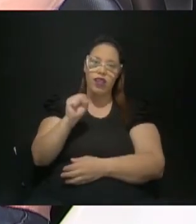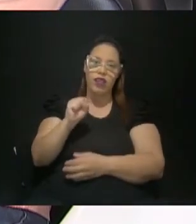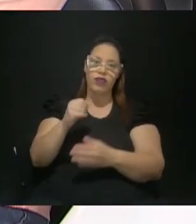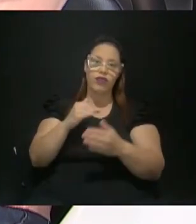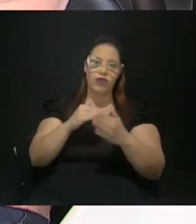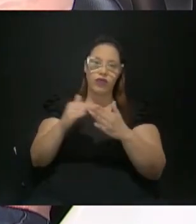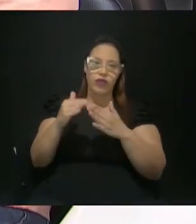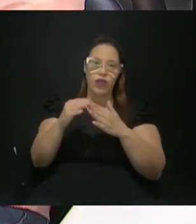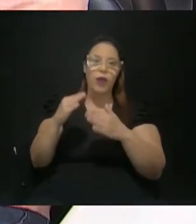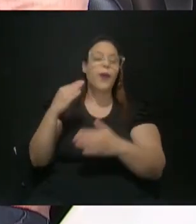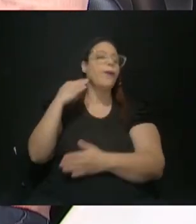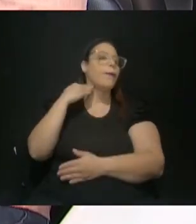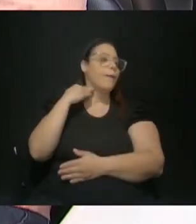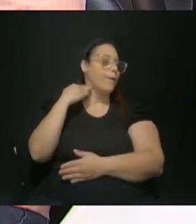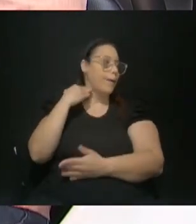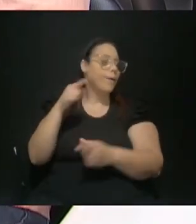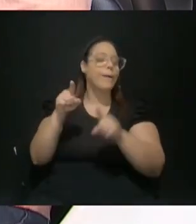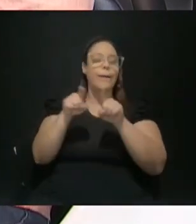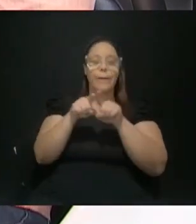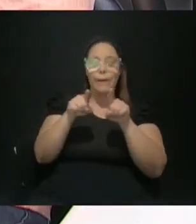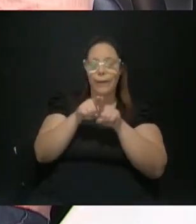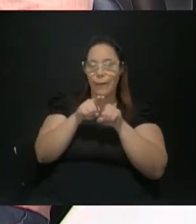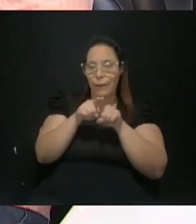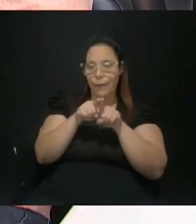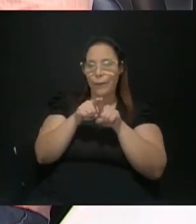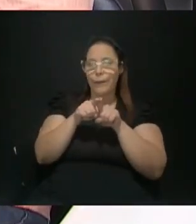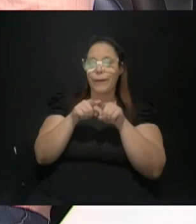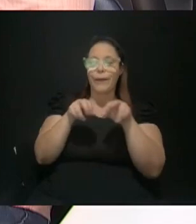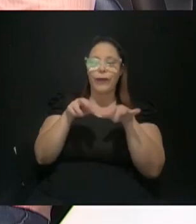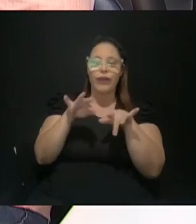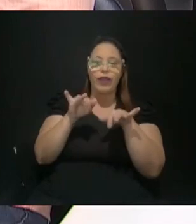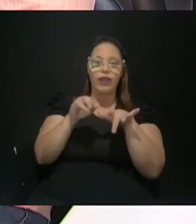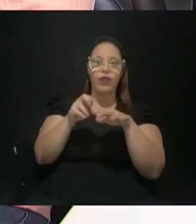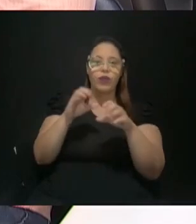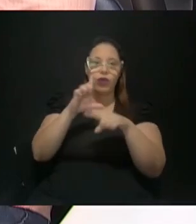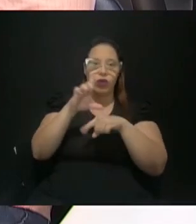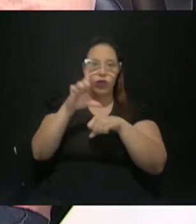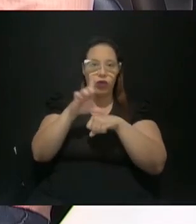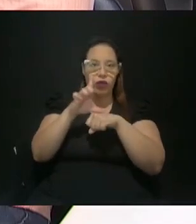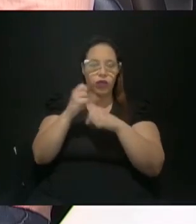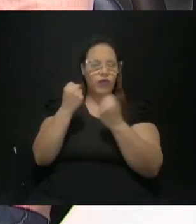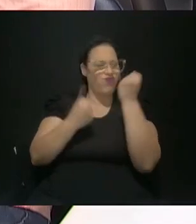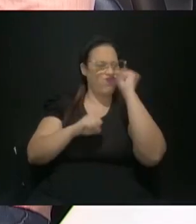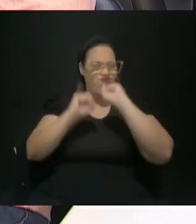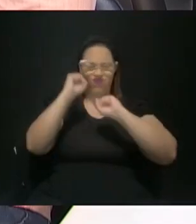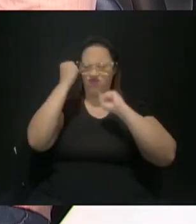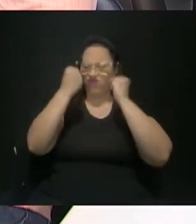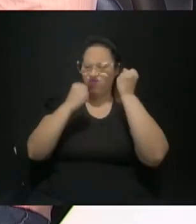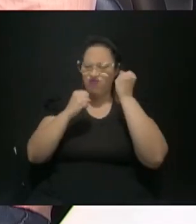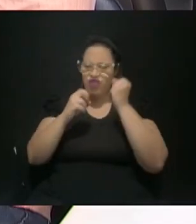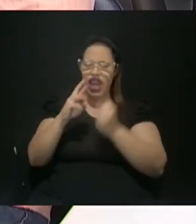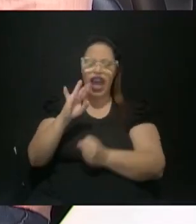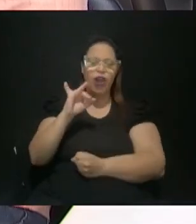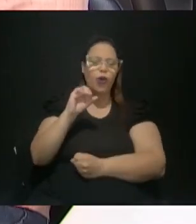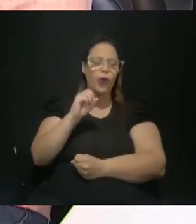também. Bancos, operadoras financeiras, comércio, indústrias, agronegócio, ou seja, não tem uma área específica,